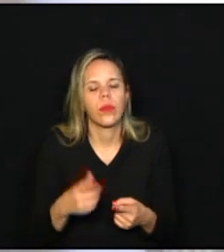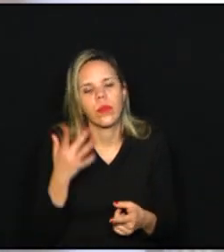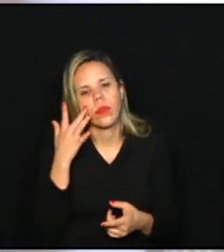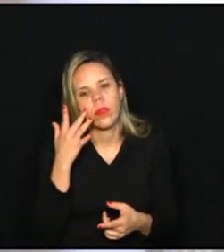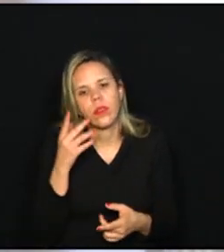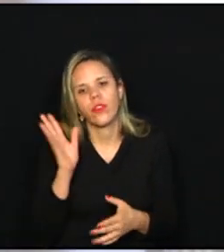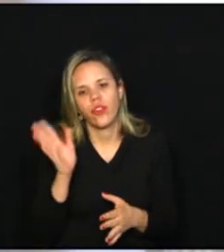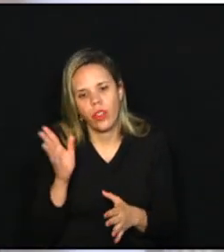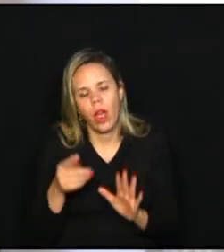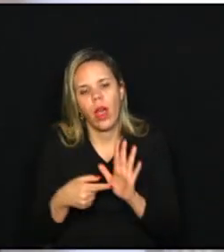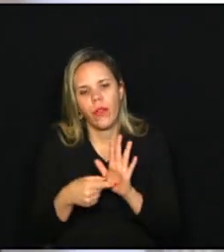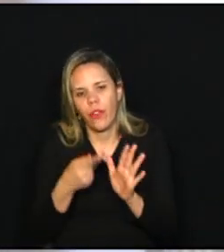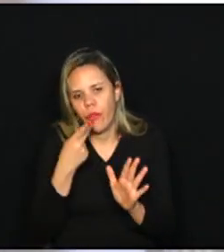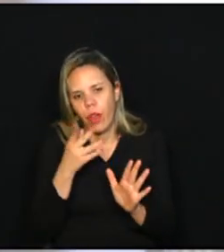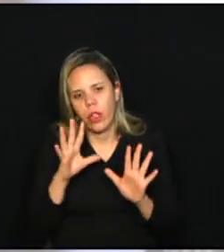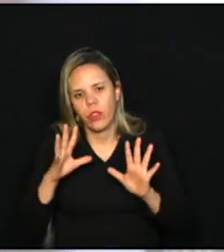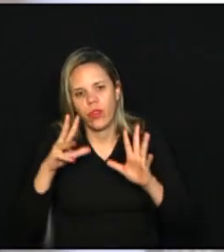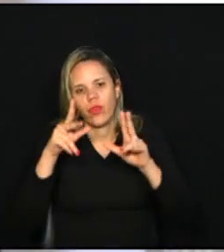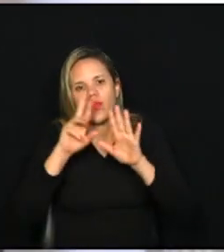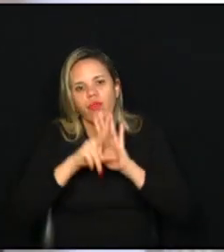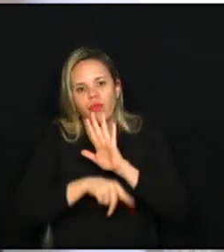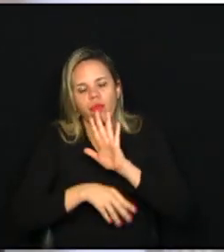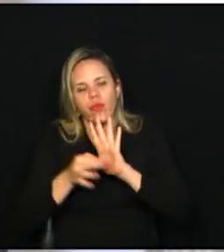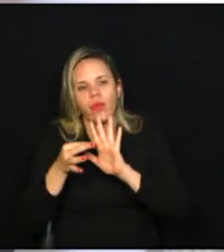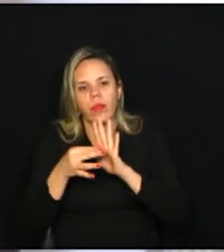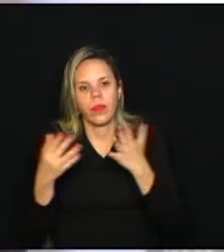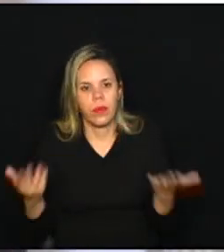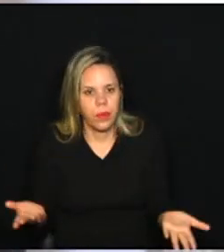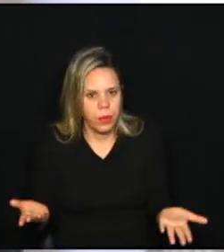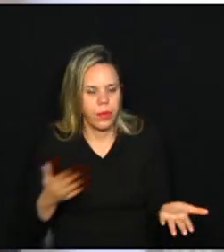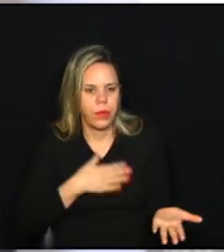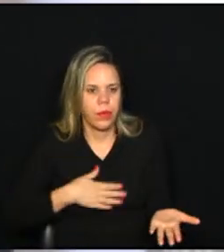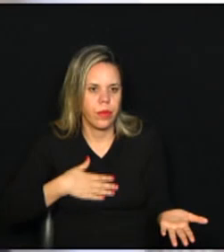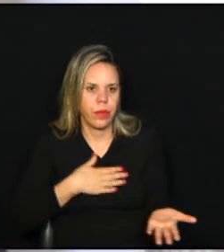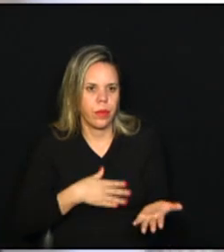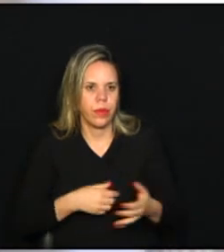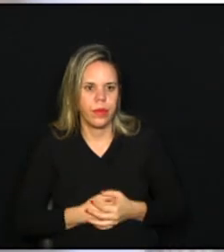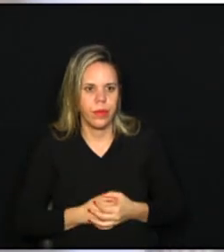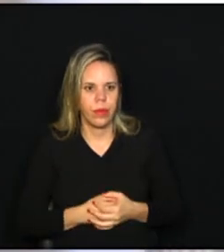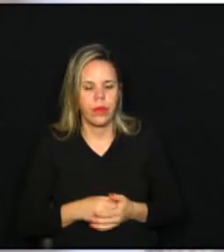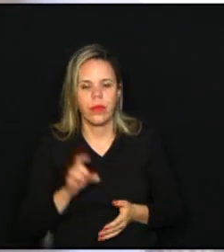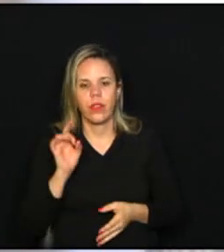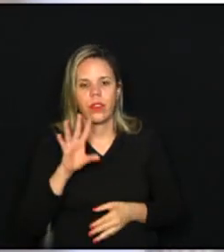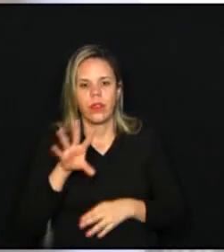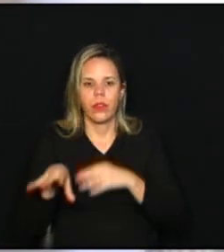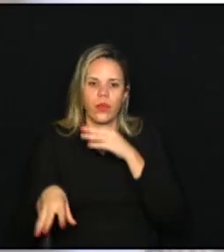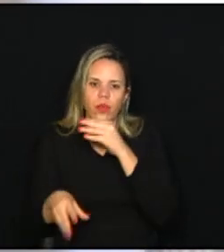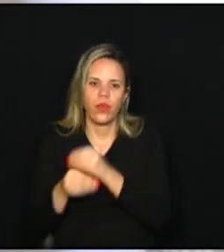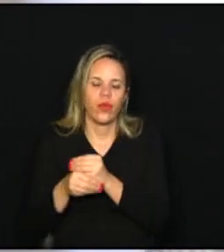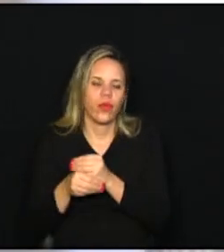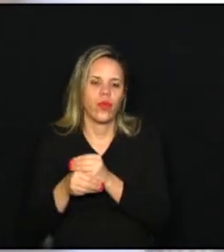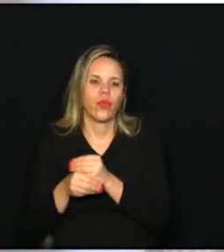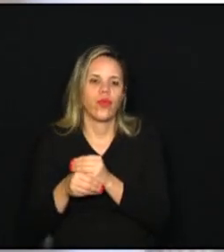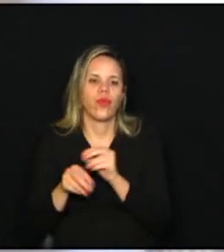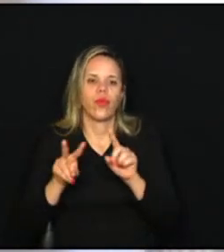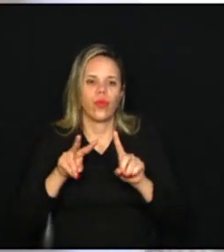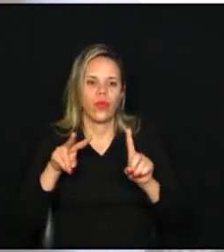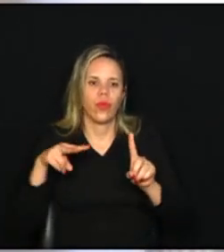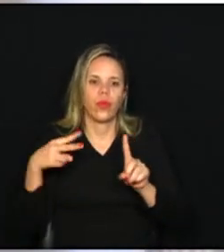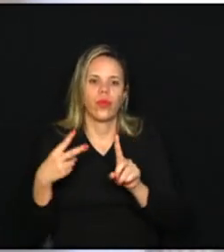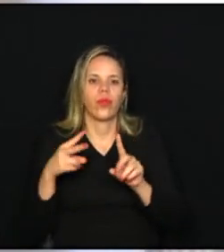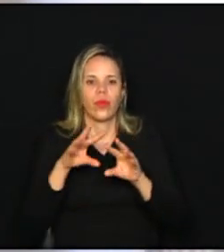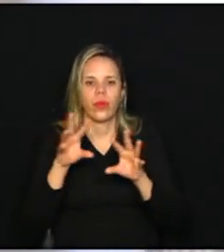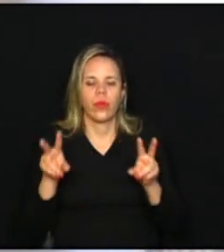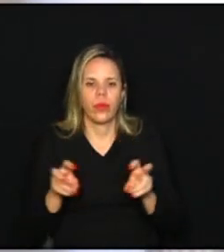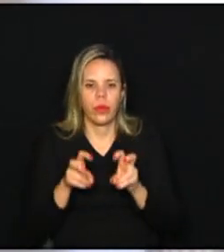foram levantadas nas suas variadas dimensões. Gostaria de apenas adicionar alguns aspectos que vêm em